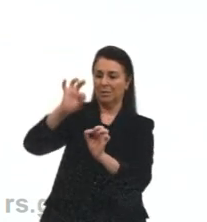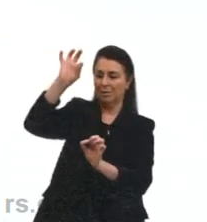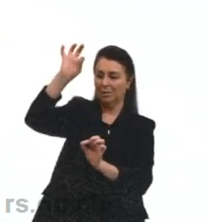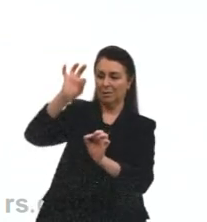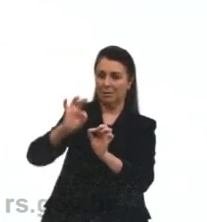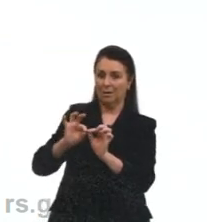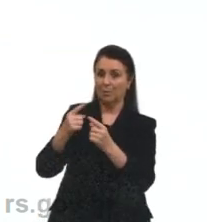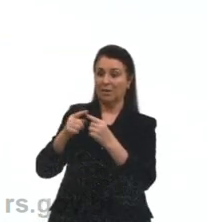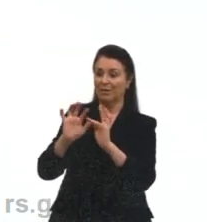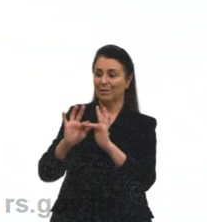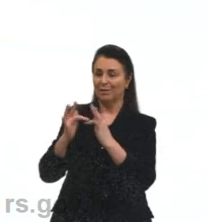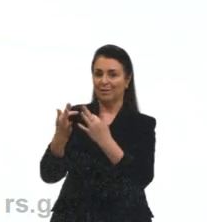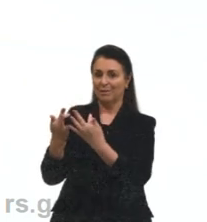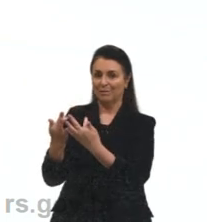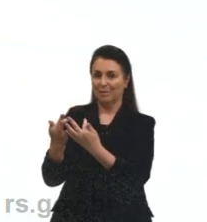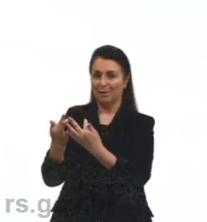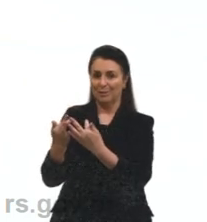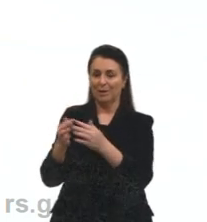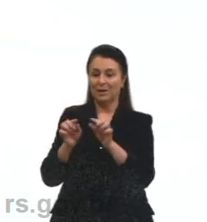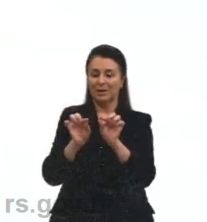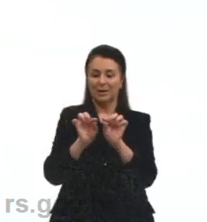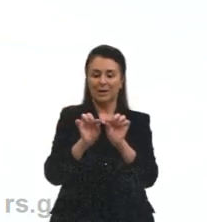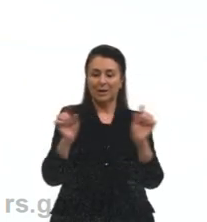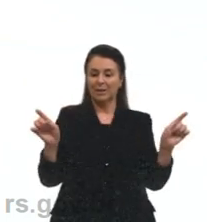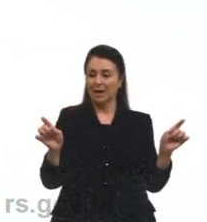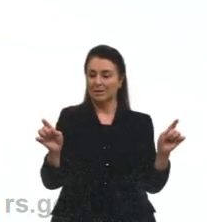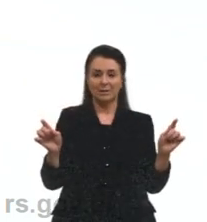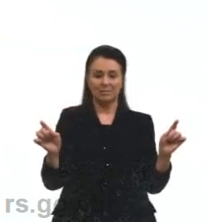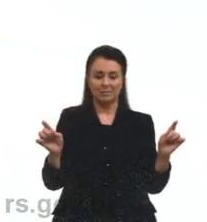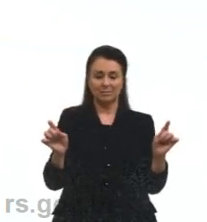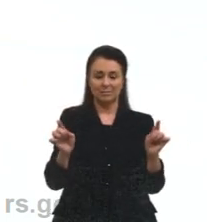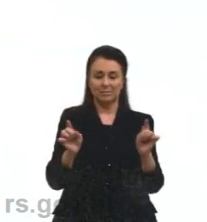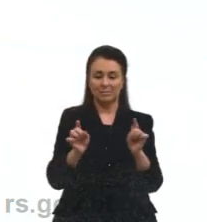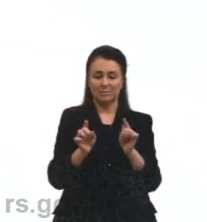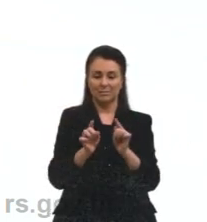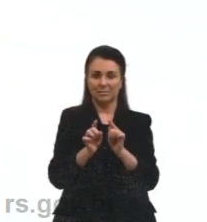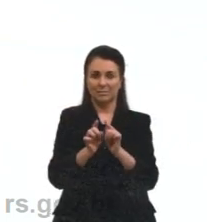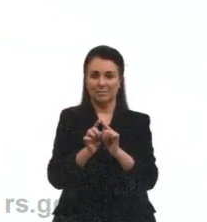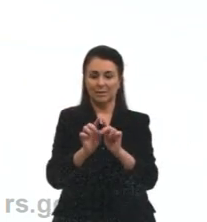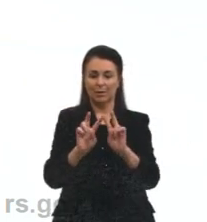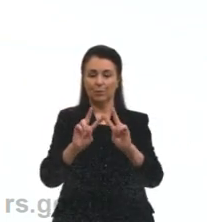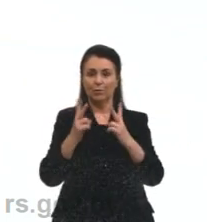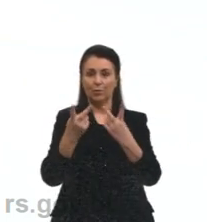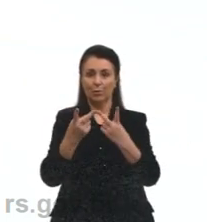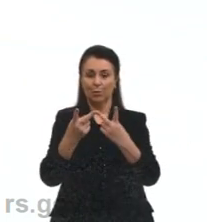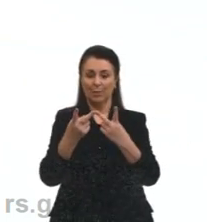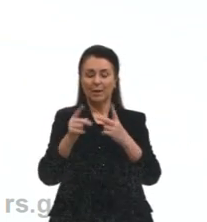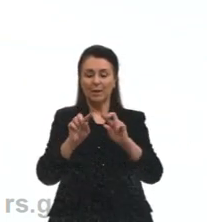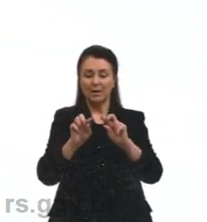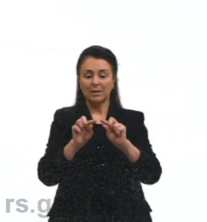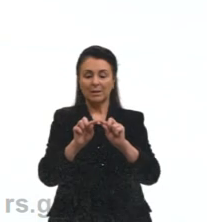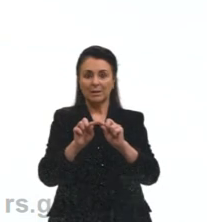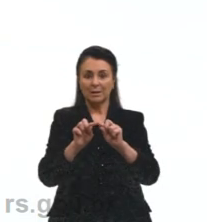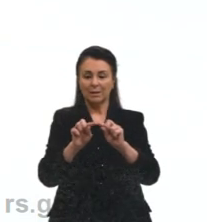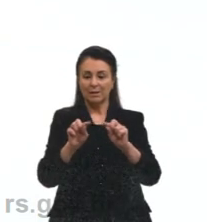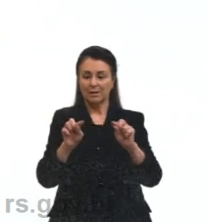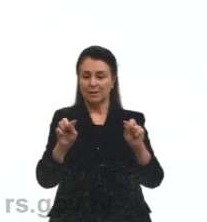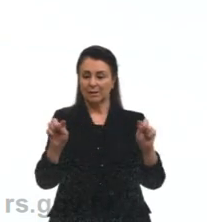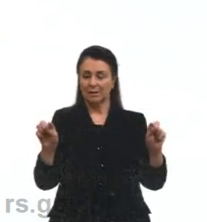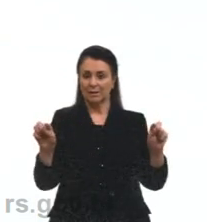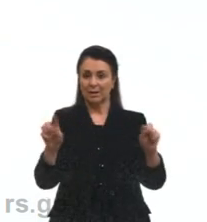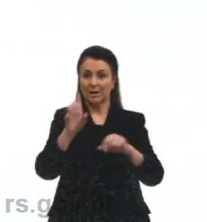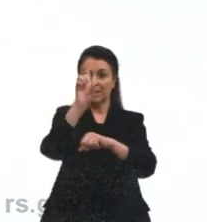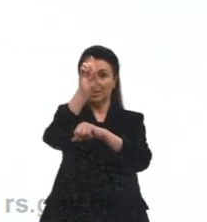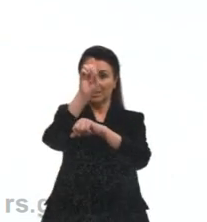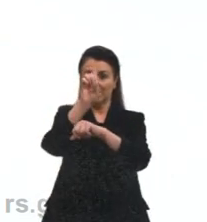falar de família e das extremidades para o centro então o volume ele aumenta do centro para as extremidades e a